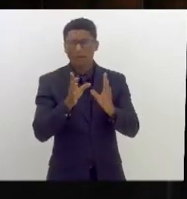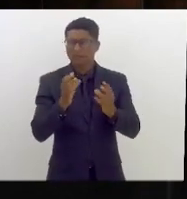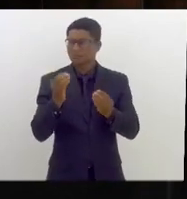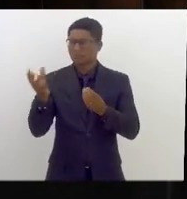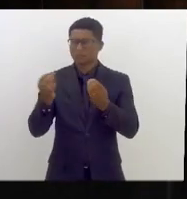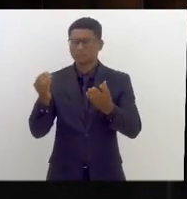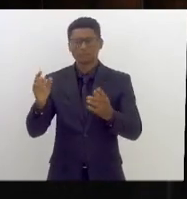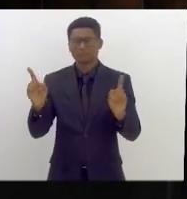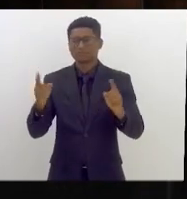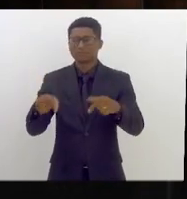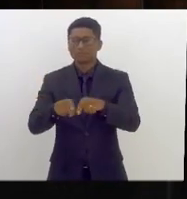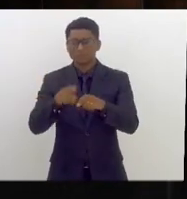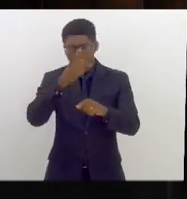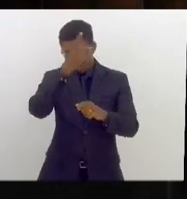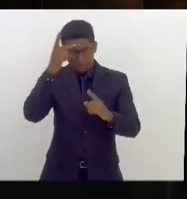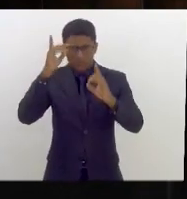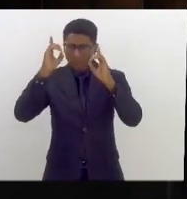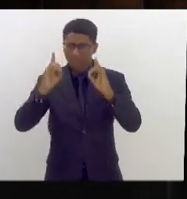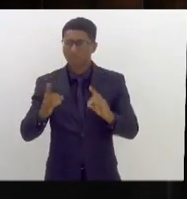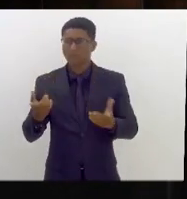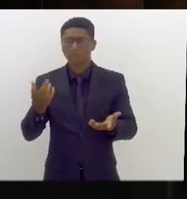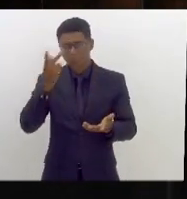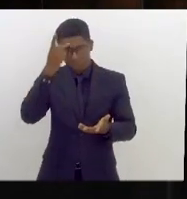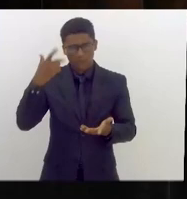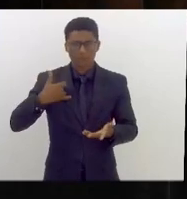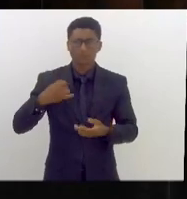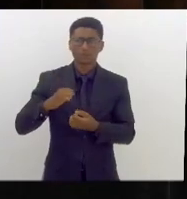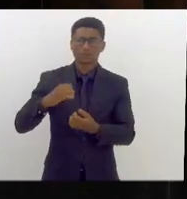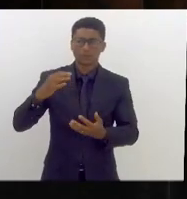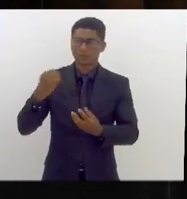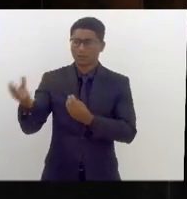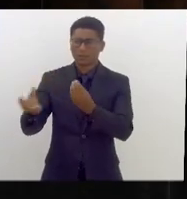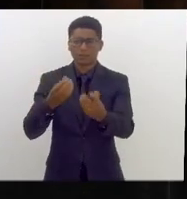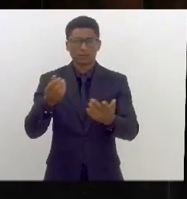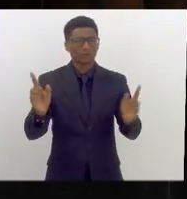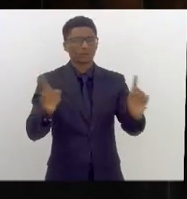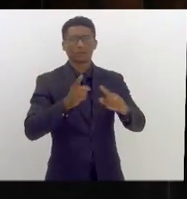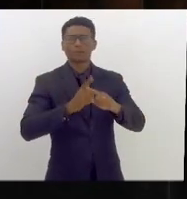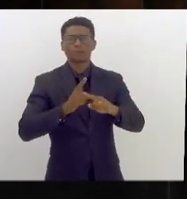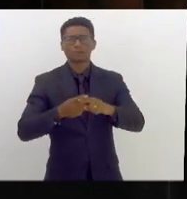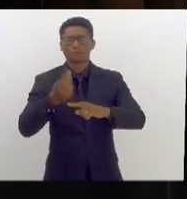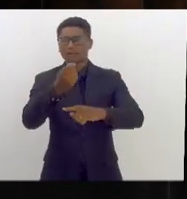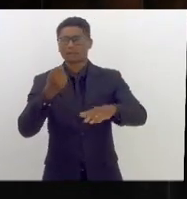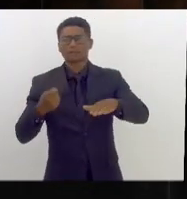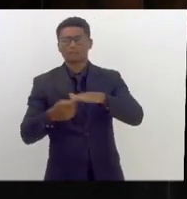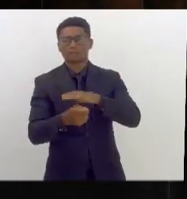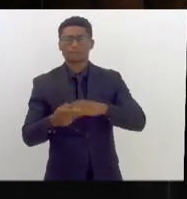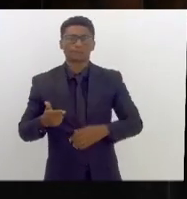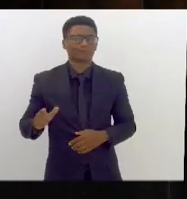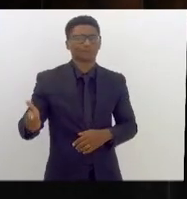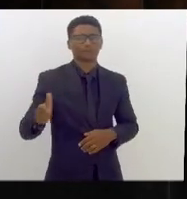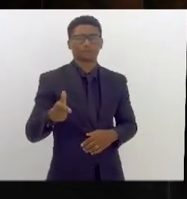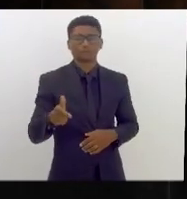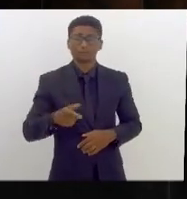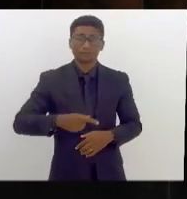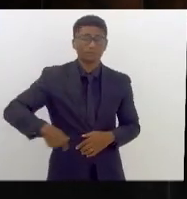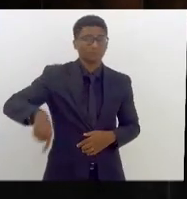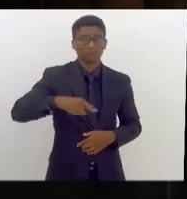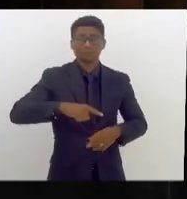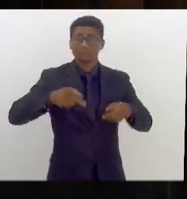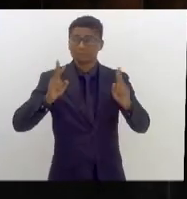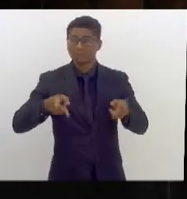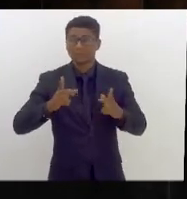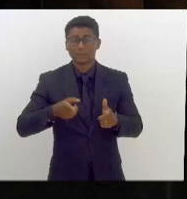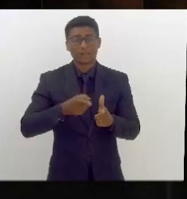deficiências, a idosos na totalidade, porque não há esse investimento. E ficamos sempre com a corda no pescoço para garantir o